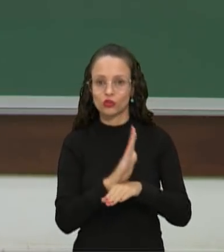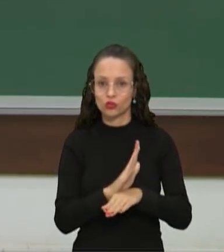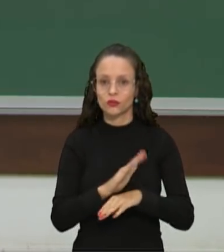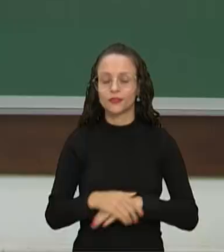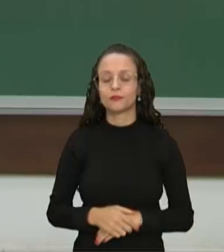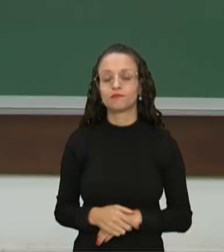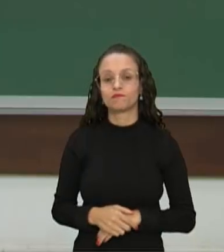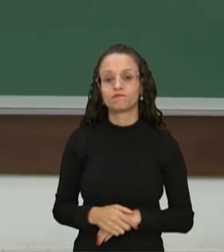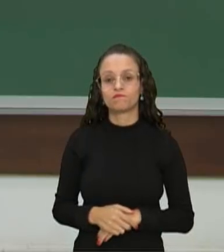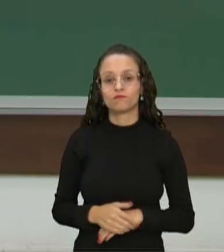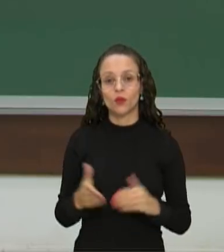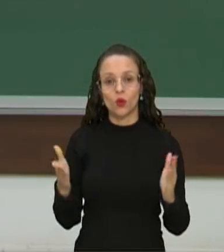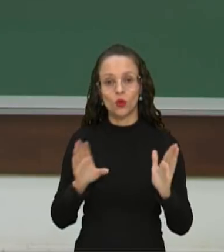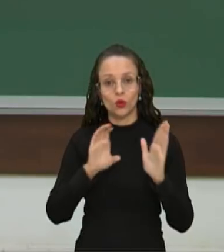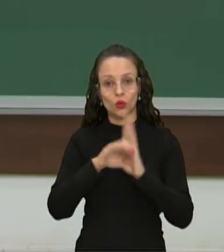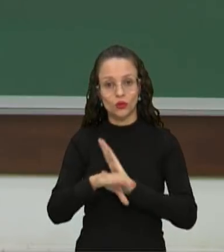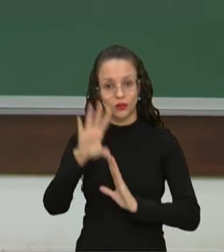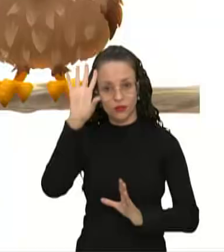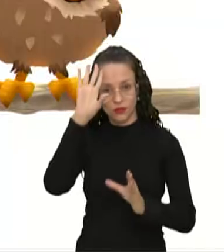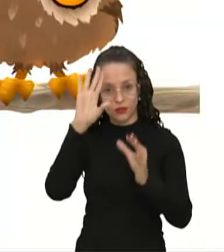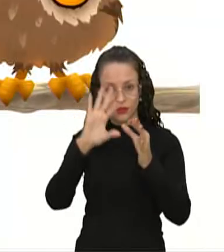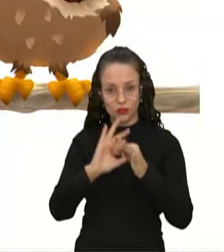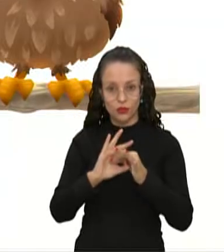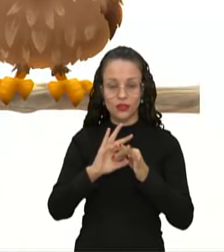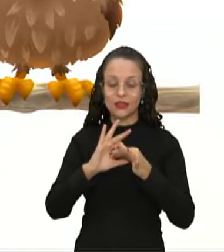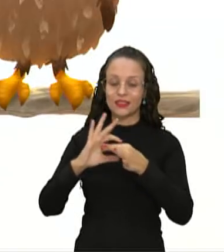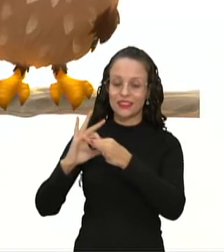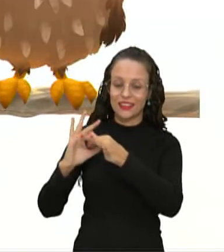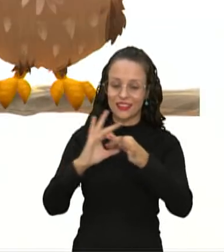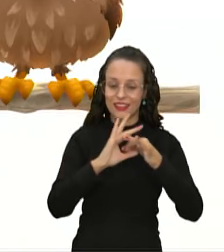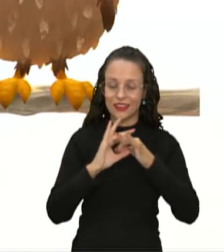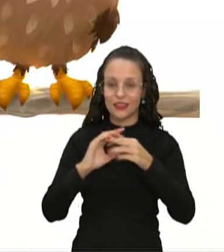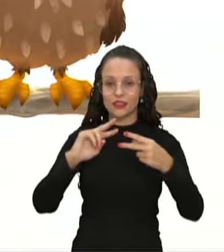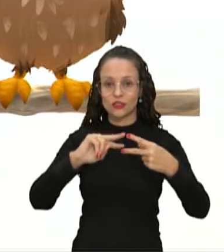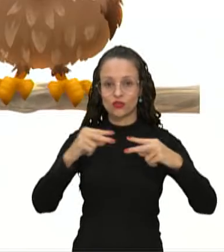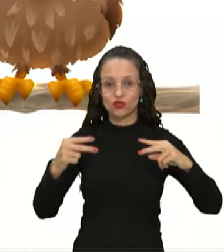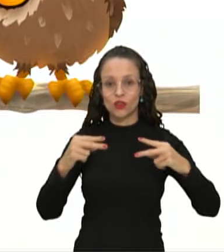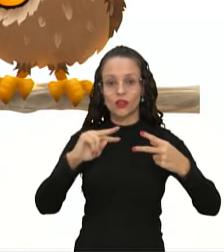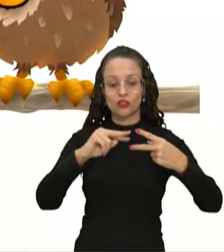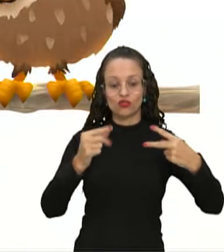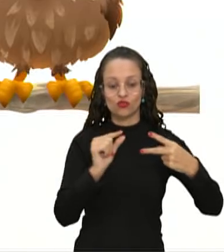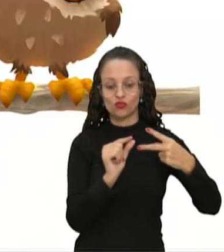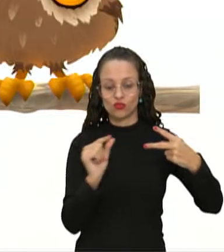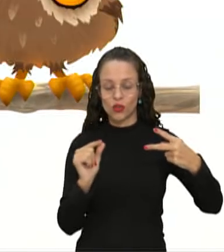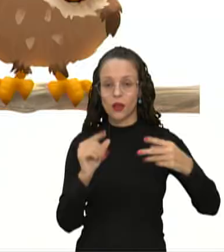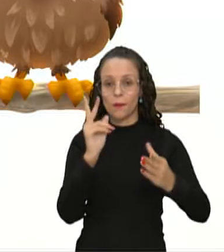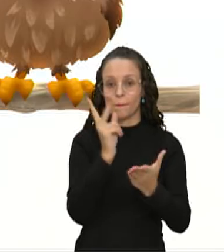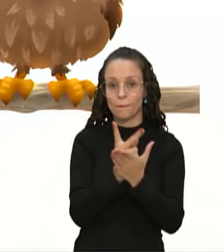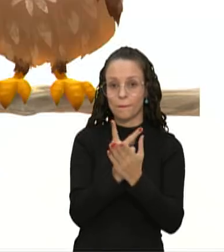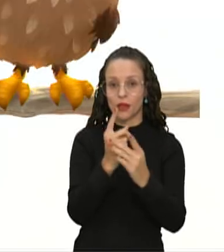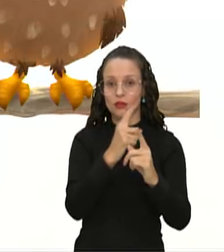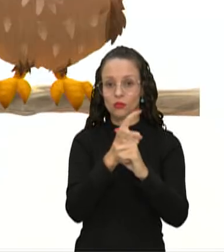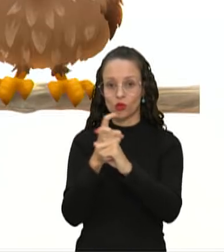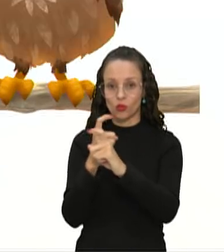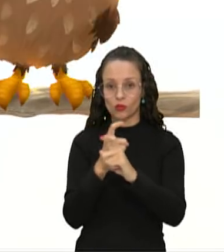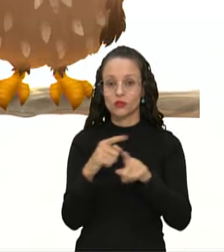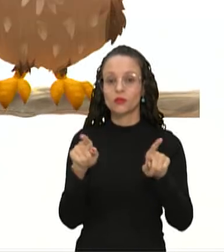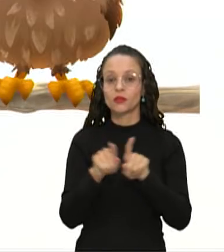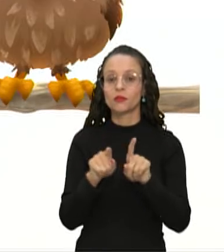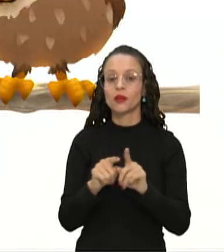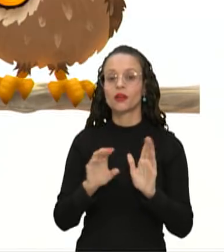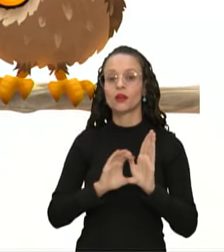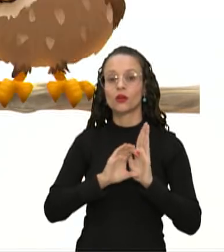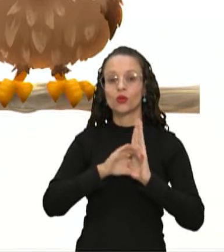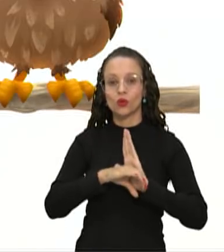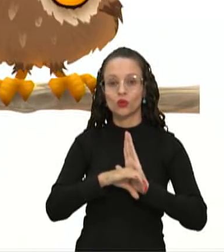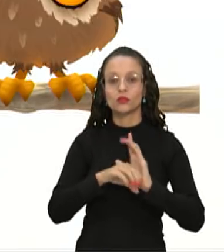hoje? Conceito de ligação gênica, então quando os cromossomos, né, os genes estão no mesmo cromossomo, e o conceito,